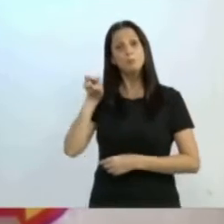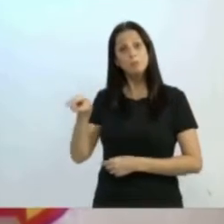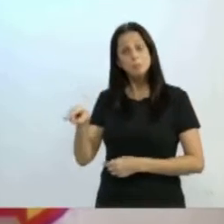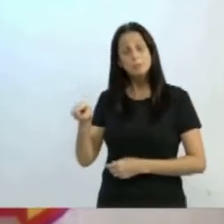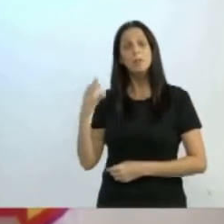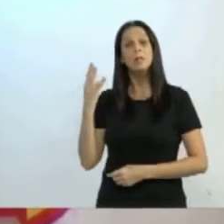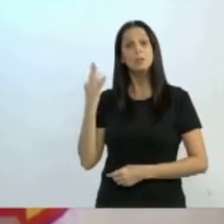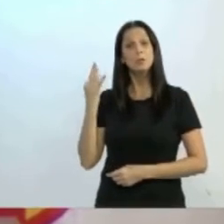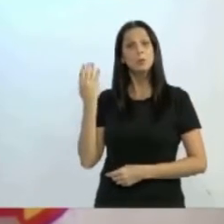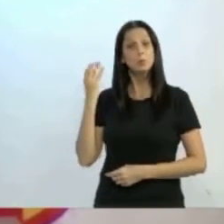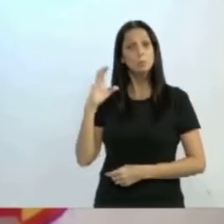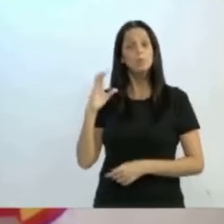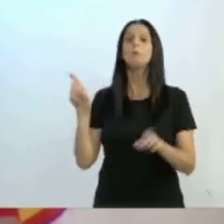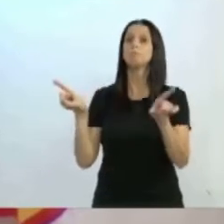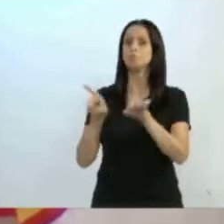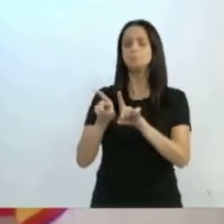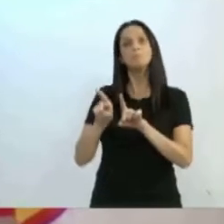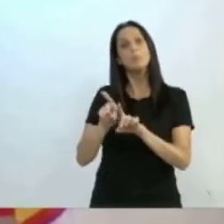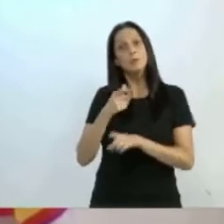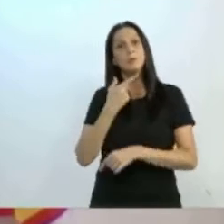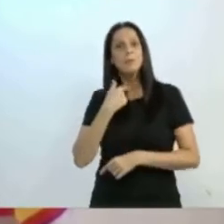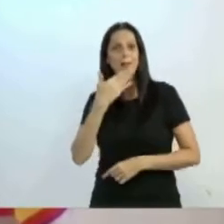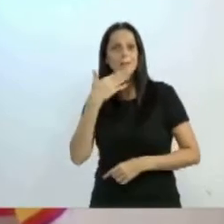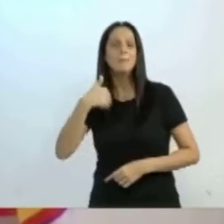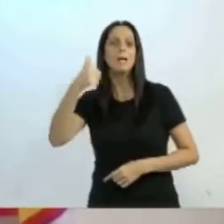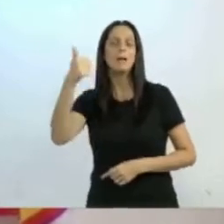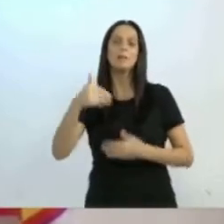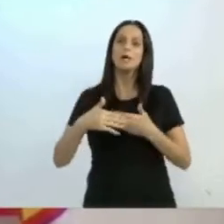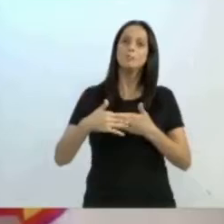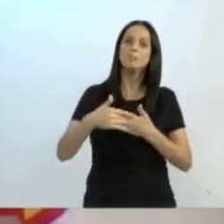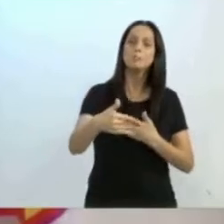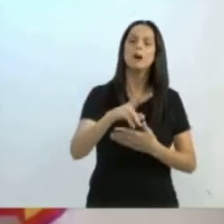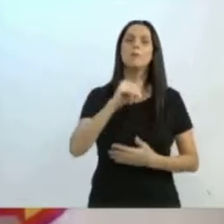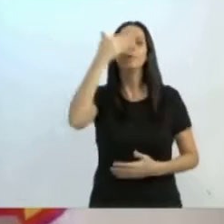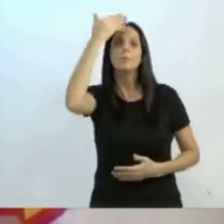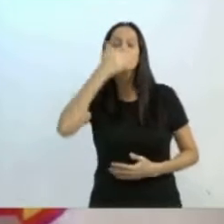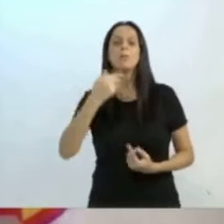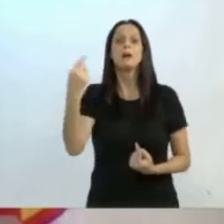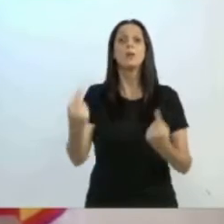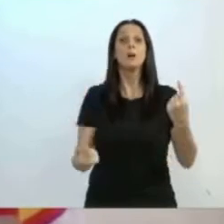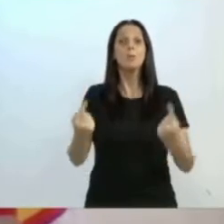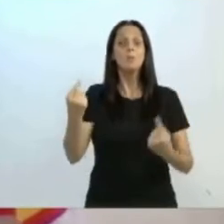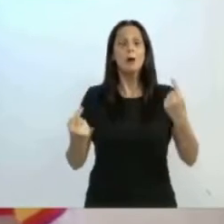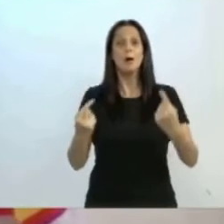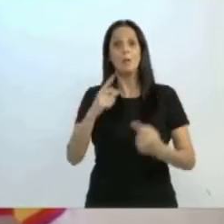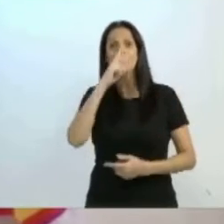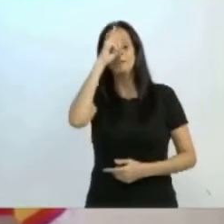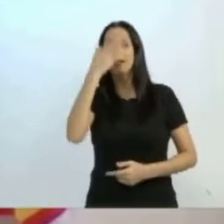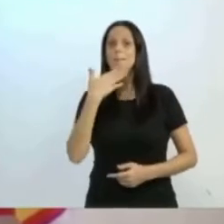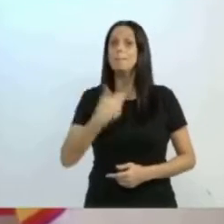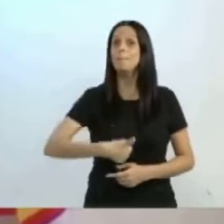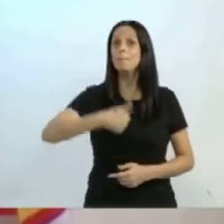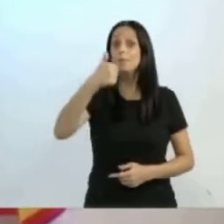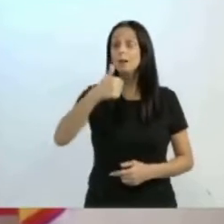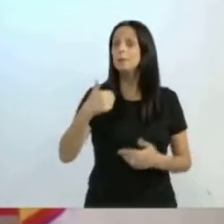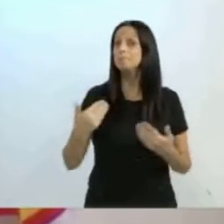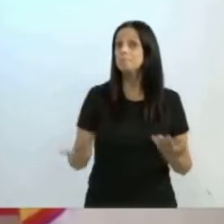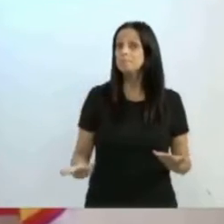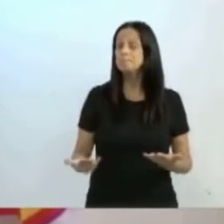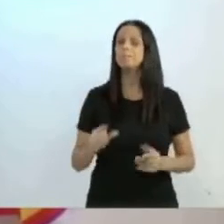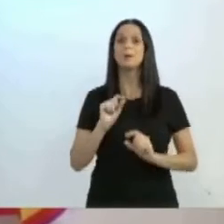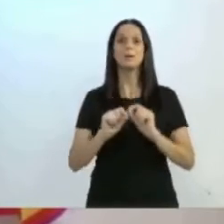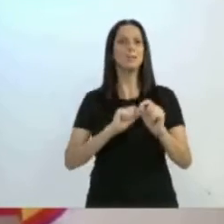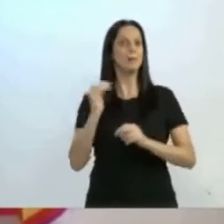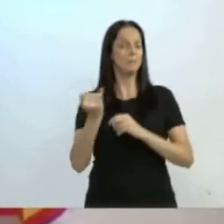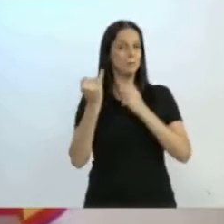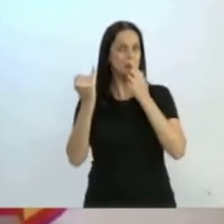óbvio que aqui a gente vai o tempo vai provar qual que ideia é melhor ou não enfim e daí as modelos que já foram feitos Mas o importante que esta casa